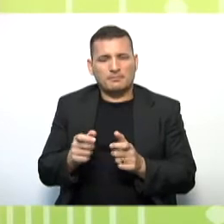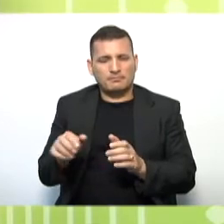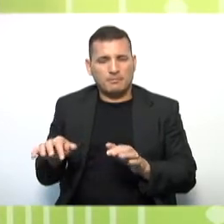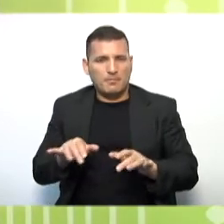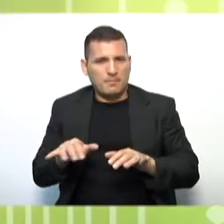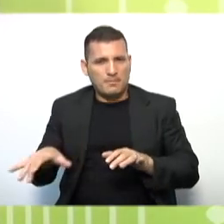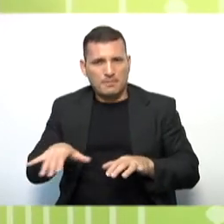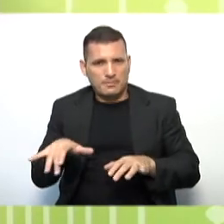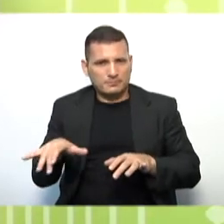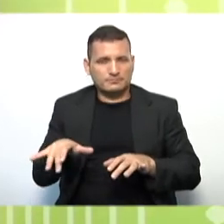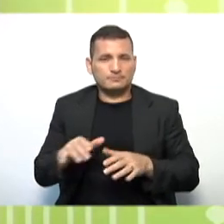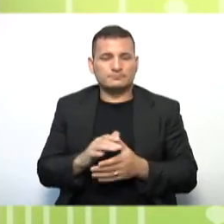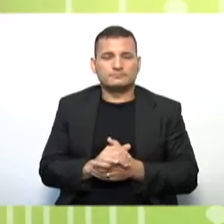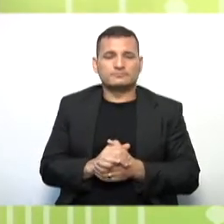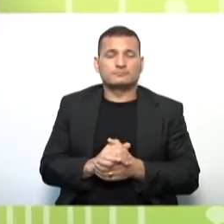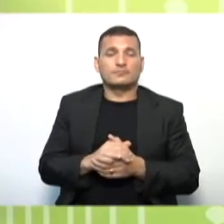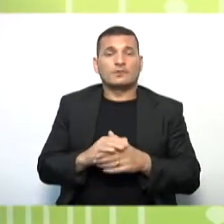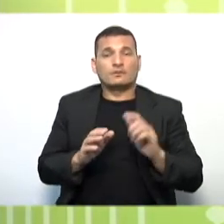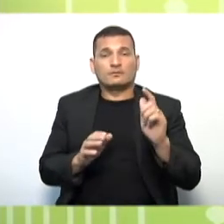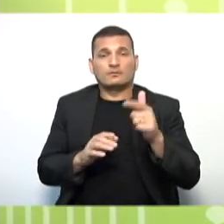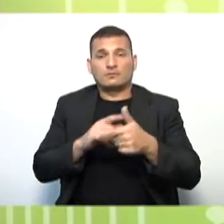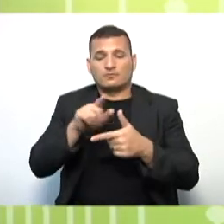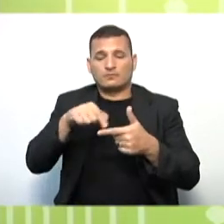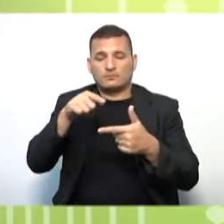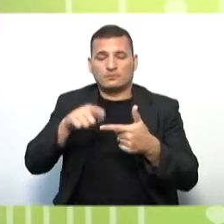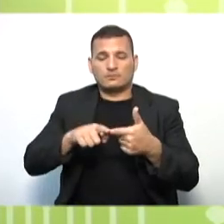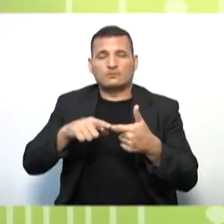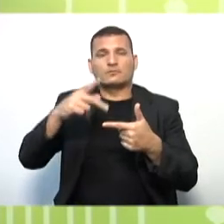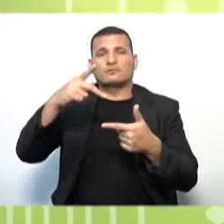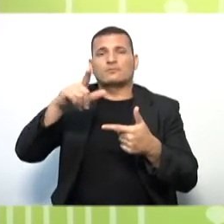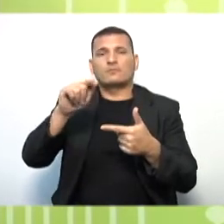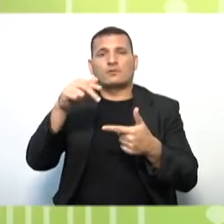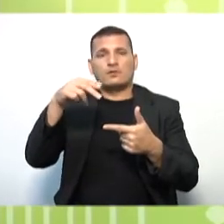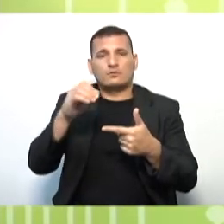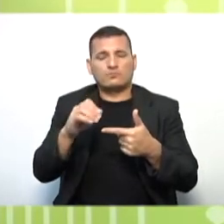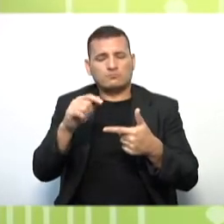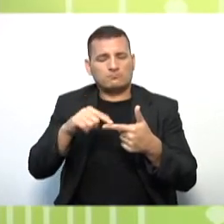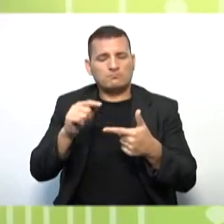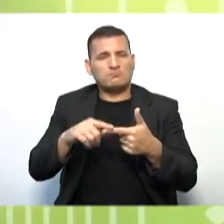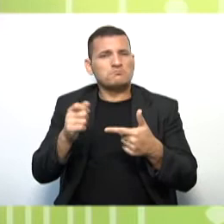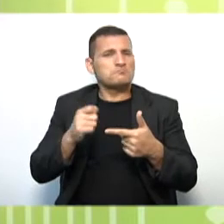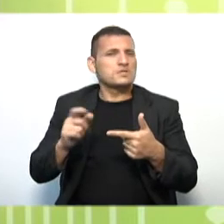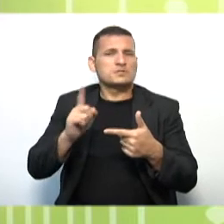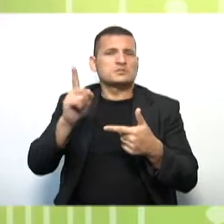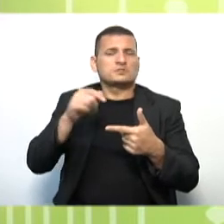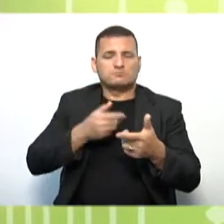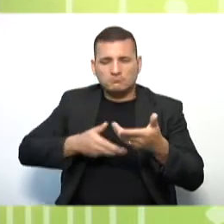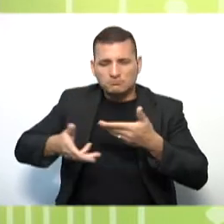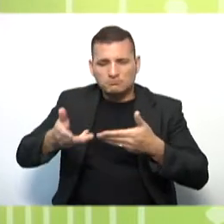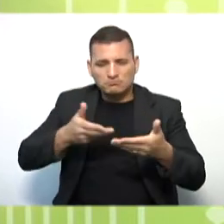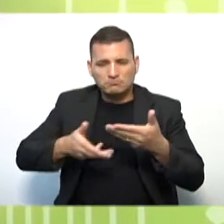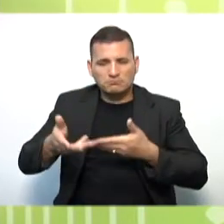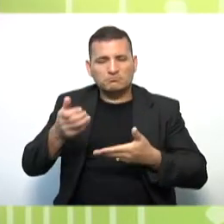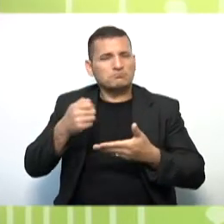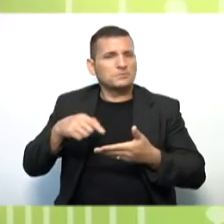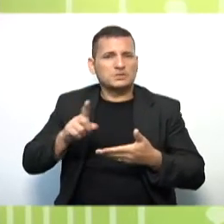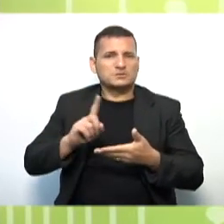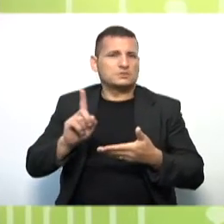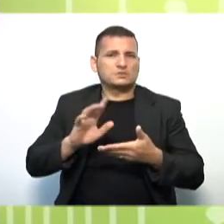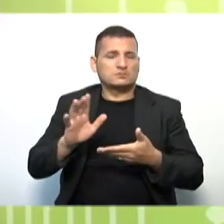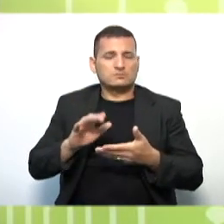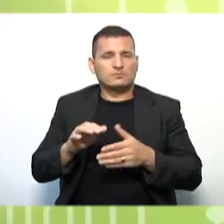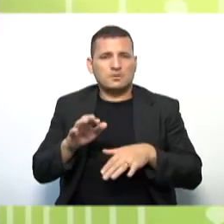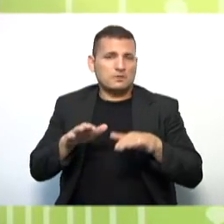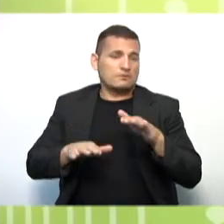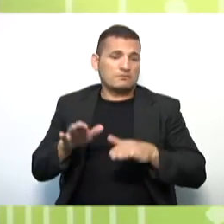Já os processos de segundo plano são processos que não precisam de interagir com a gente. A gente está ali e